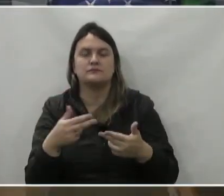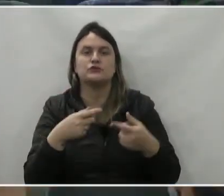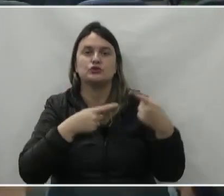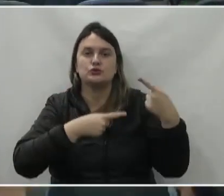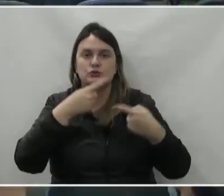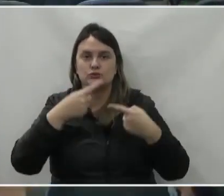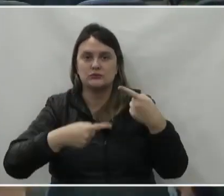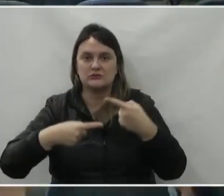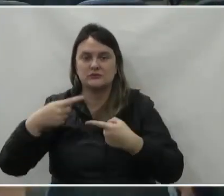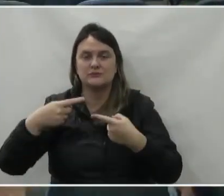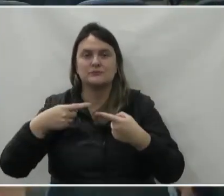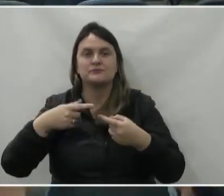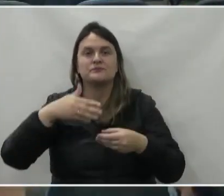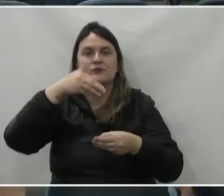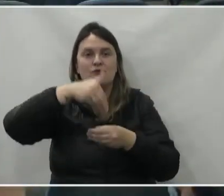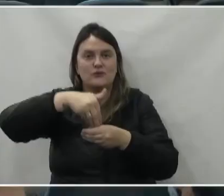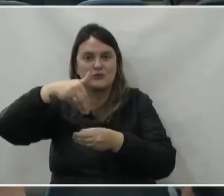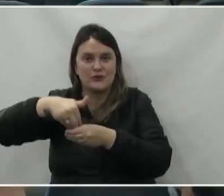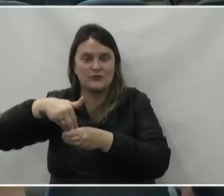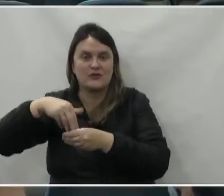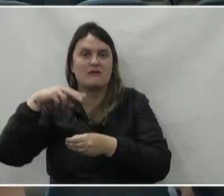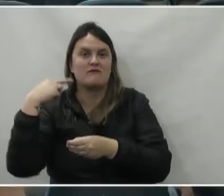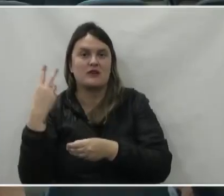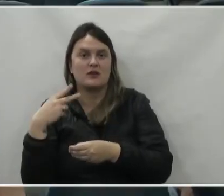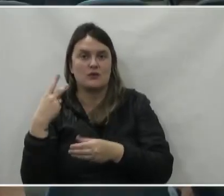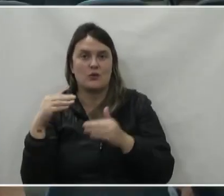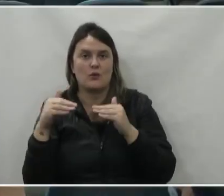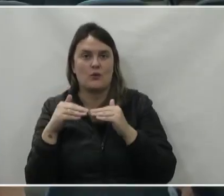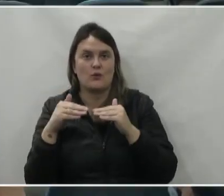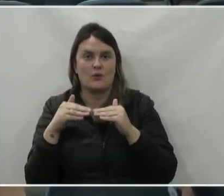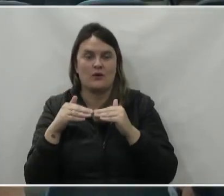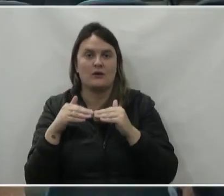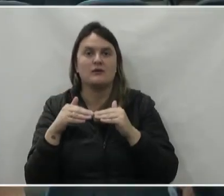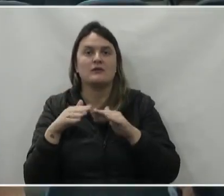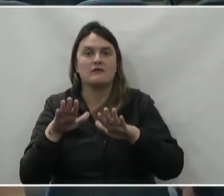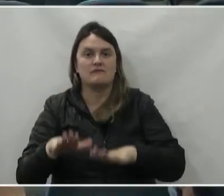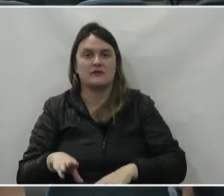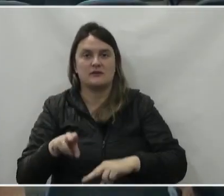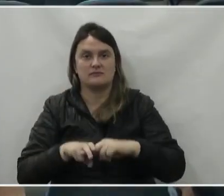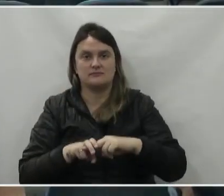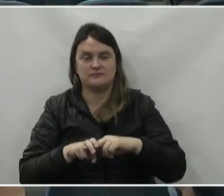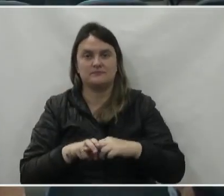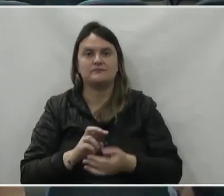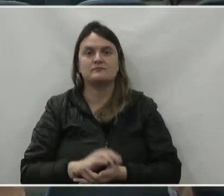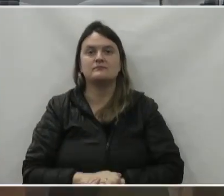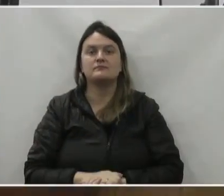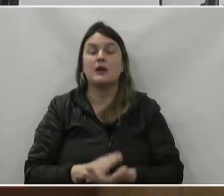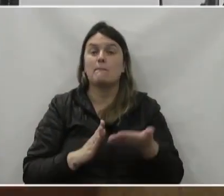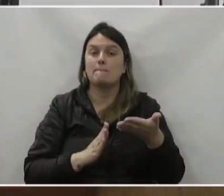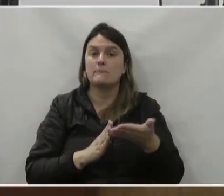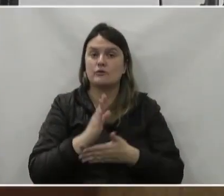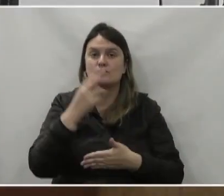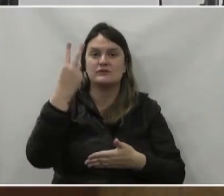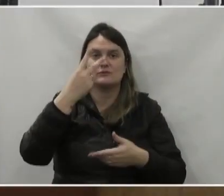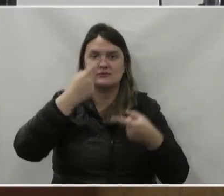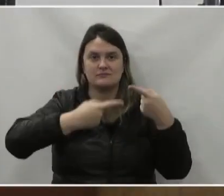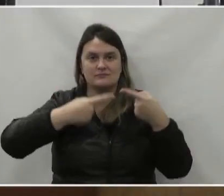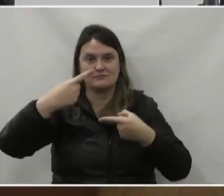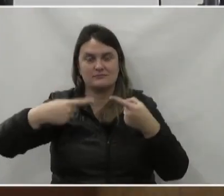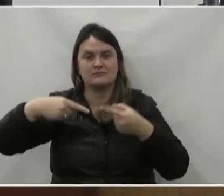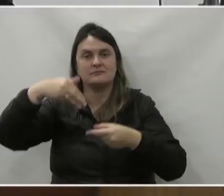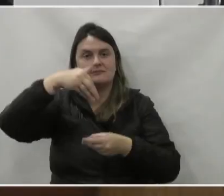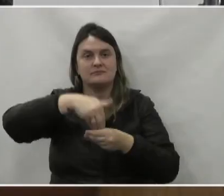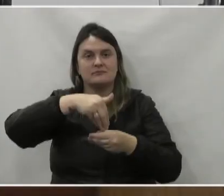discussão? Em votação, senhores vereadores que aprovam, permaneçam como estão. Aprovado em segunda discussão e